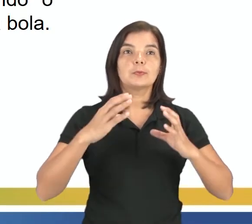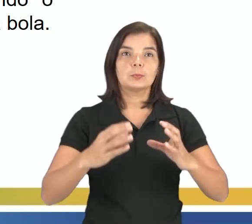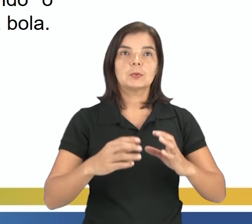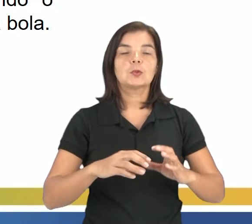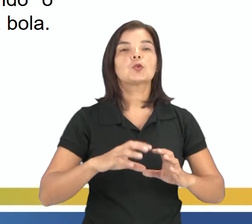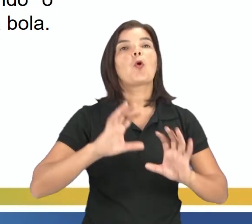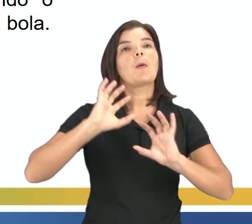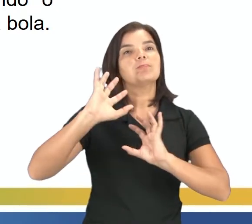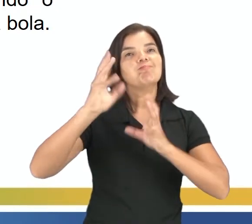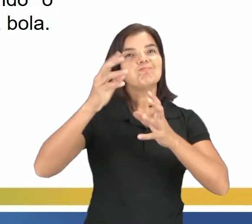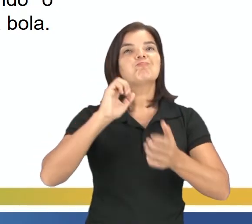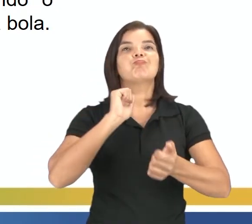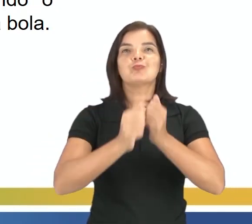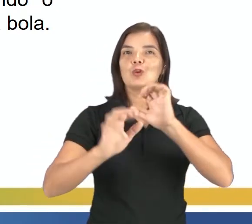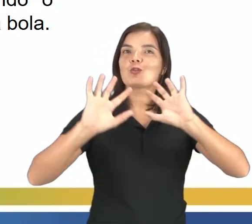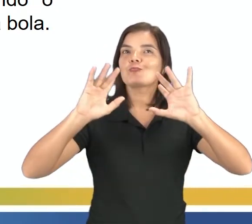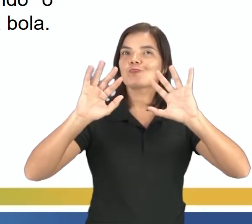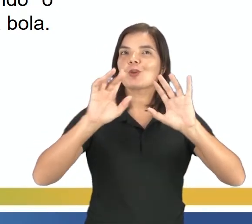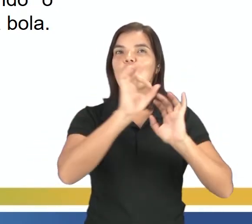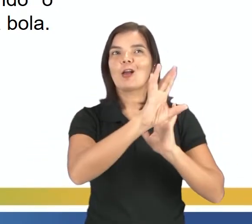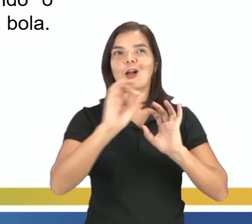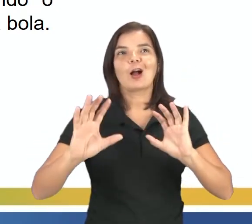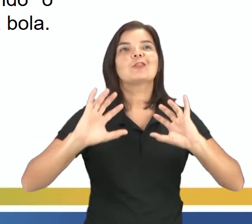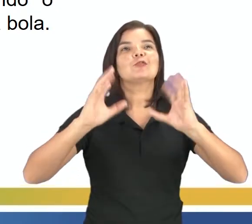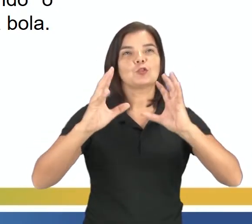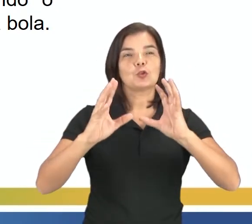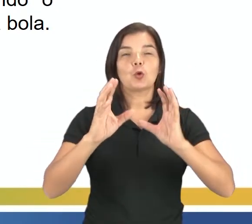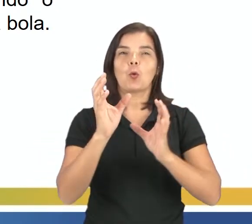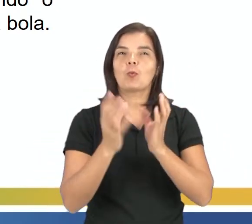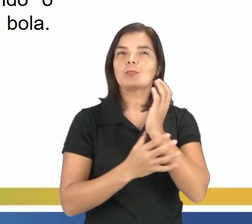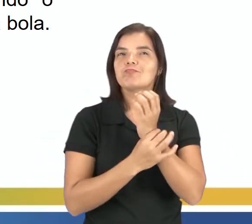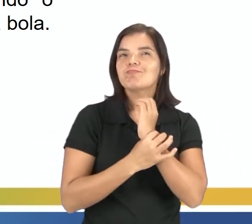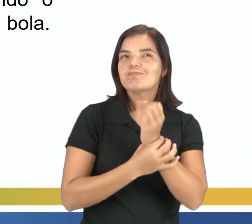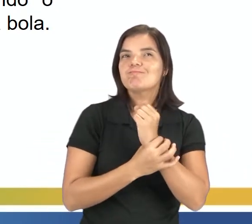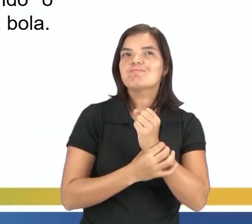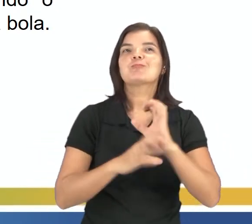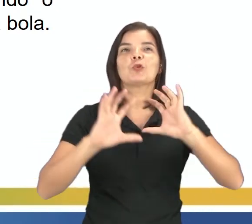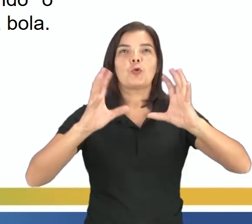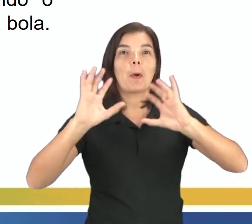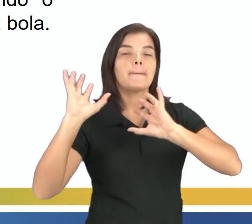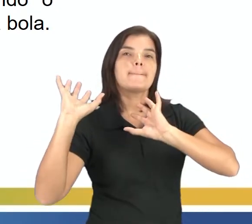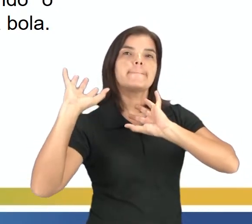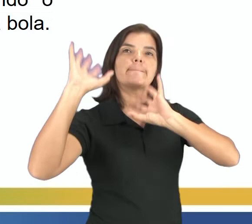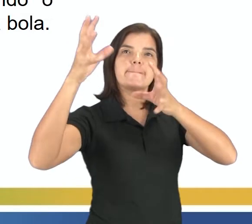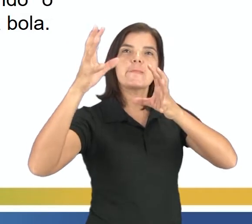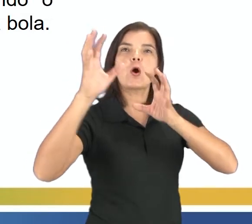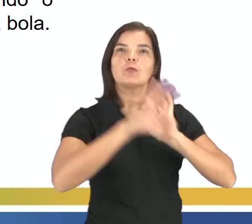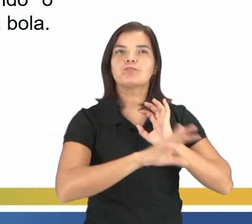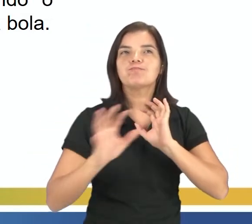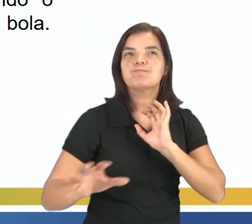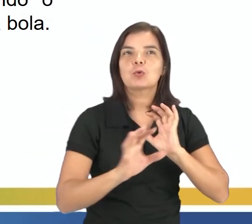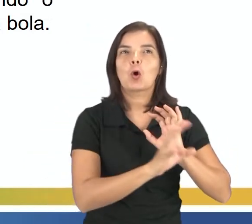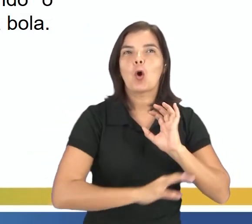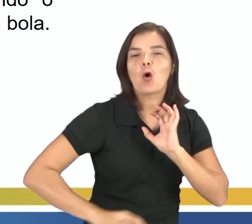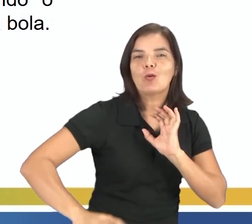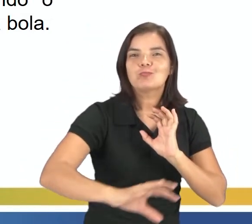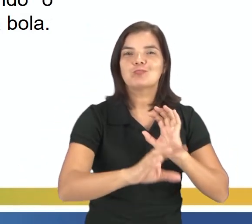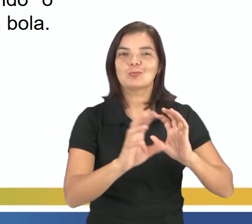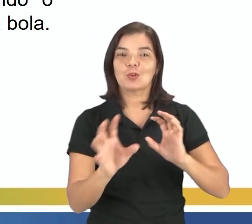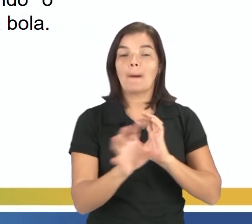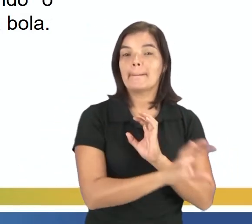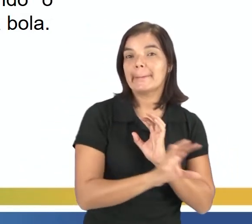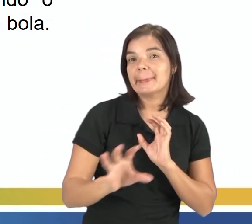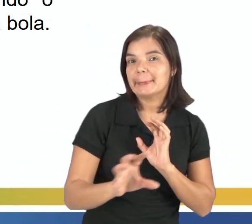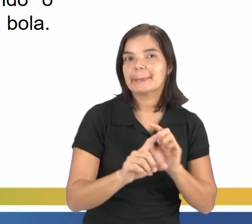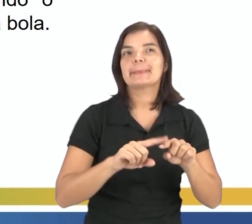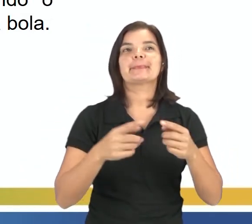O basquete é jogado com as mãos e cada jogador, a partir do controle de bola, pode passar, arremessar, quicar, rolar,